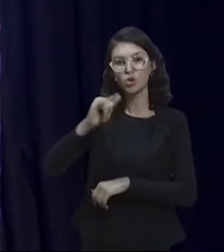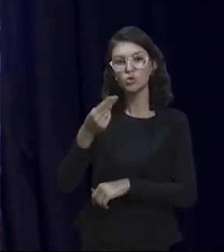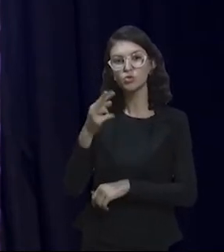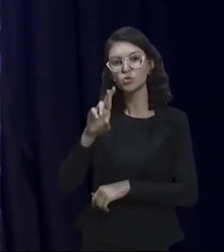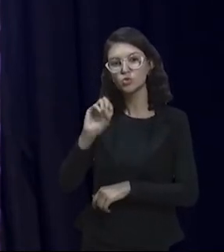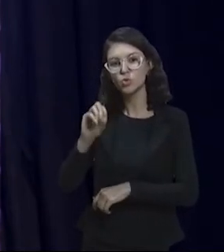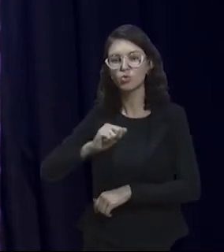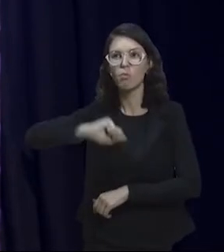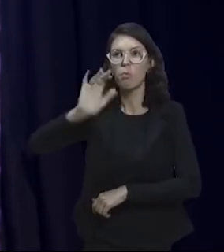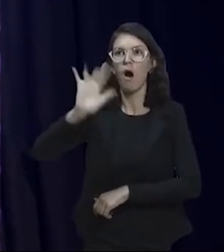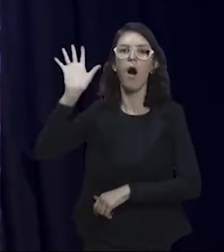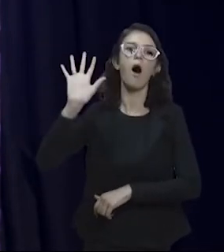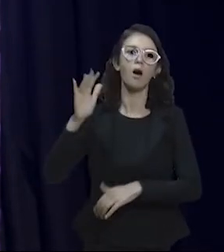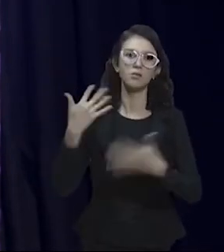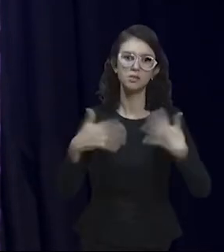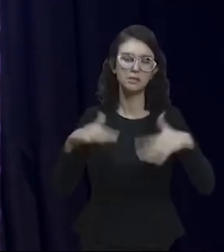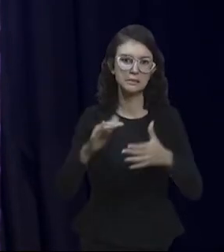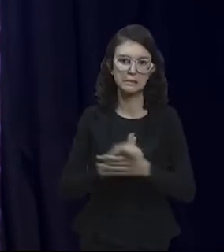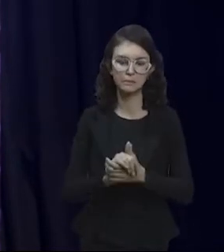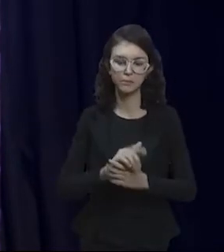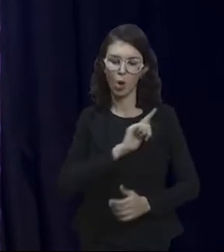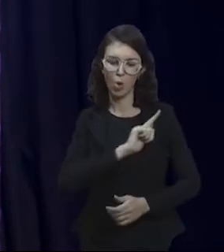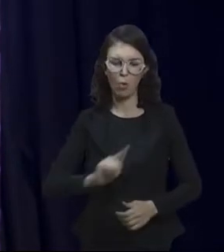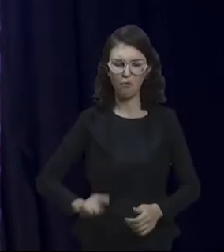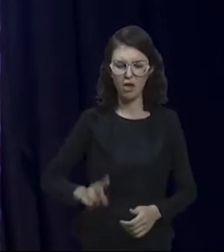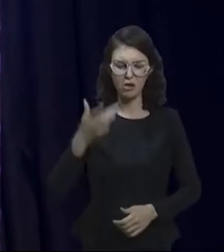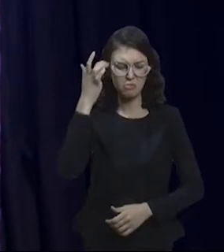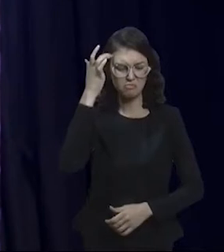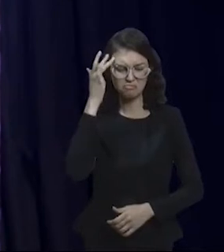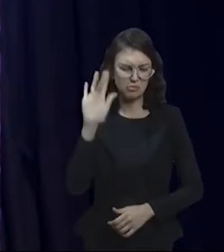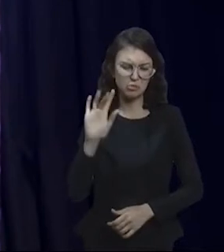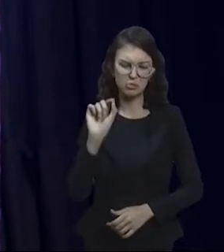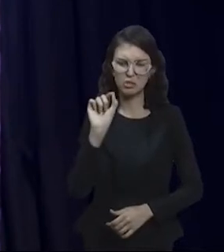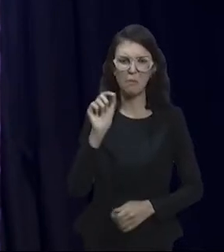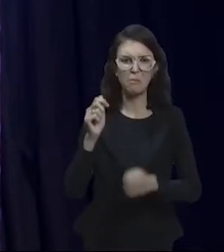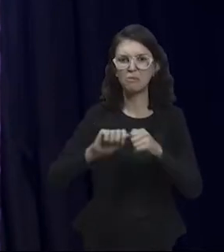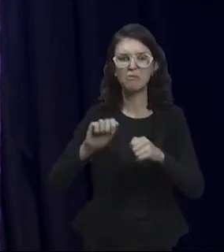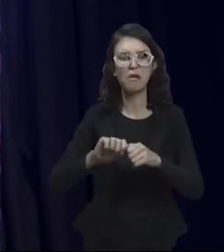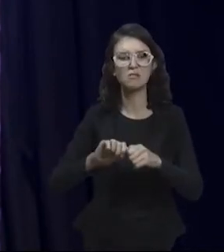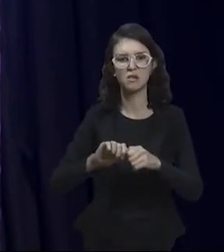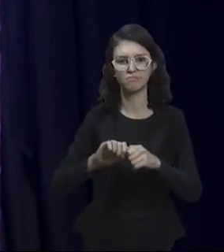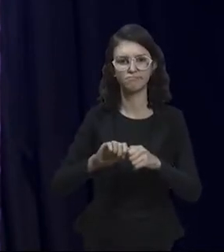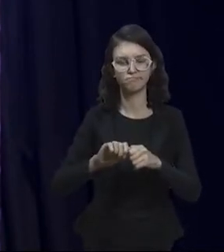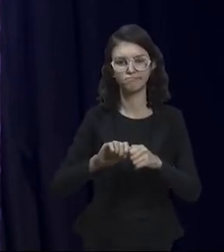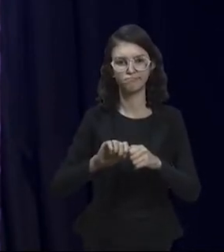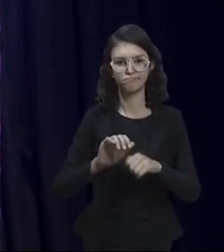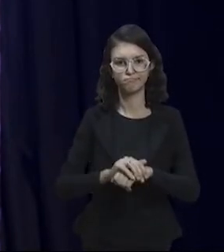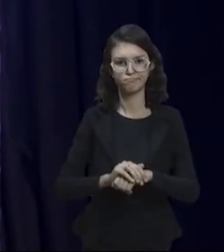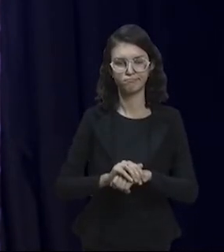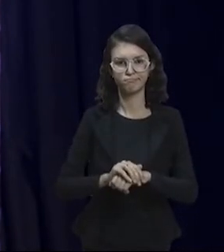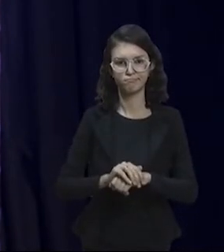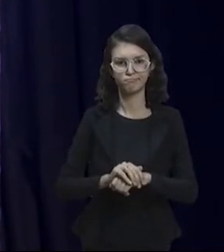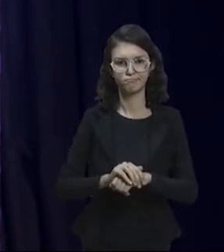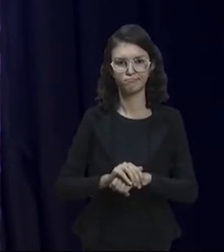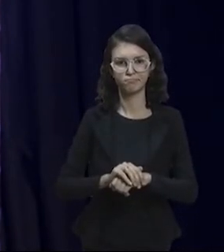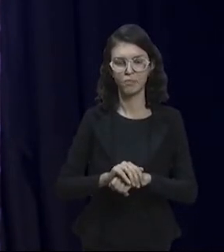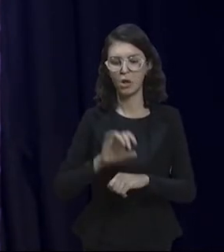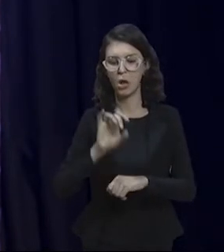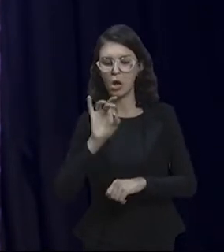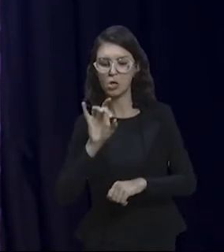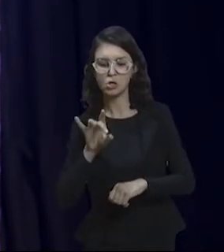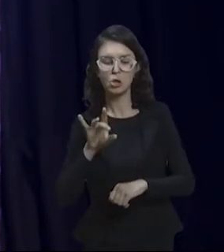a mínima ideia do que fazer diante disso que não seja o mais absoluto